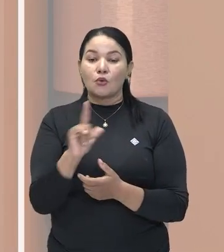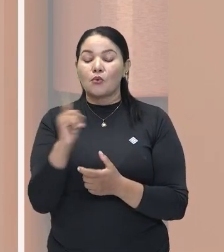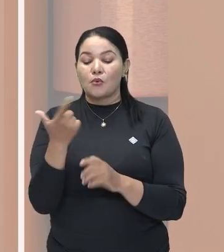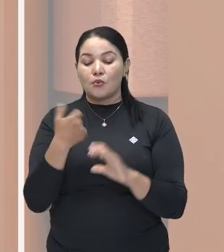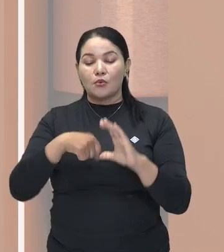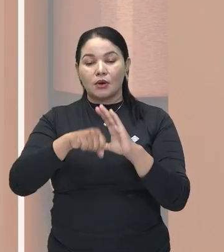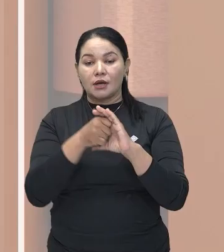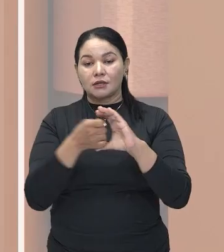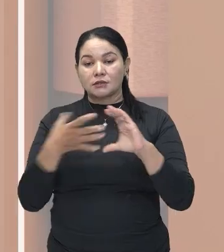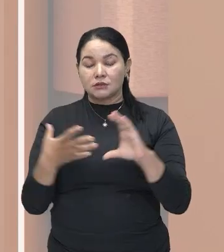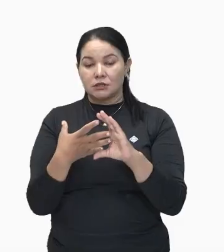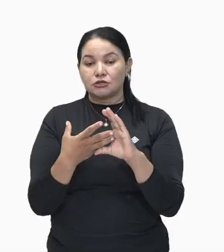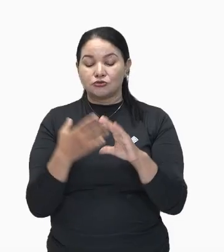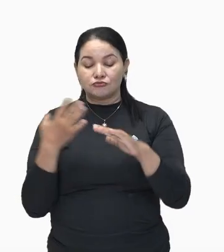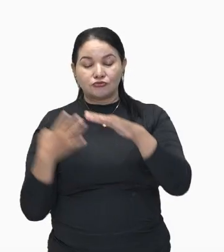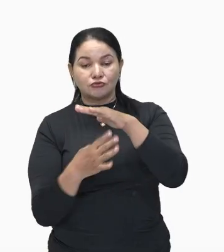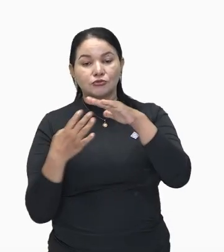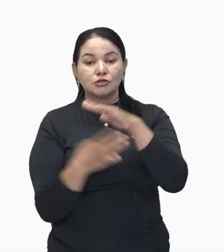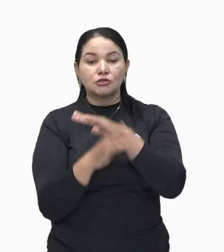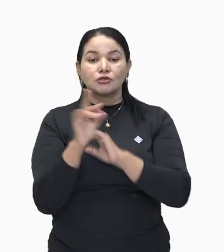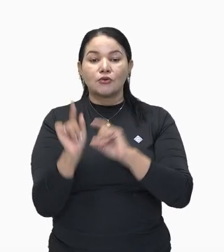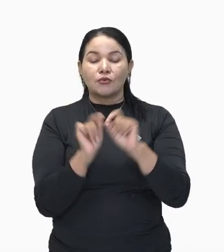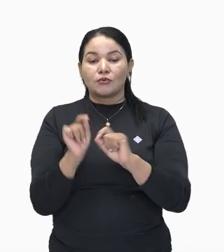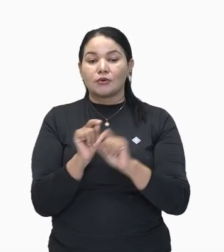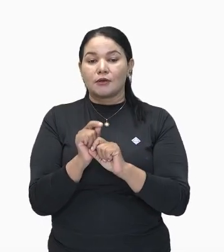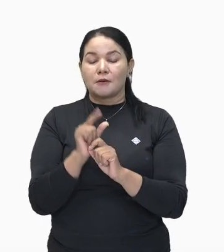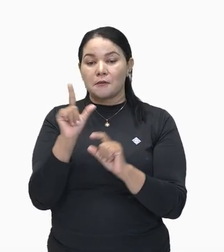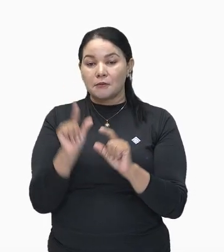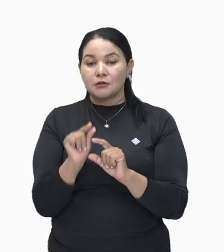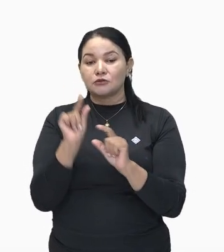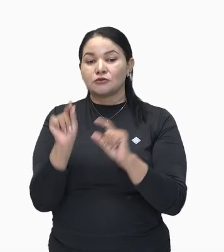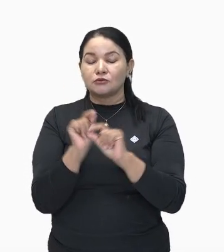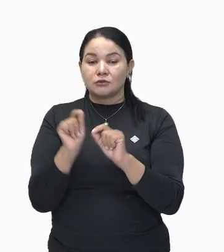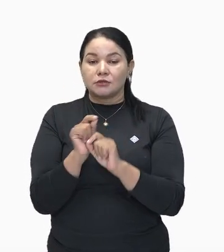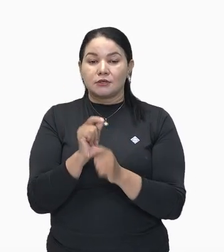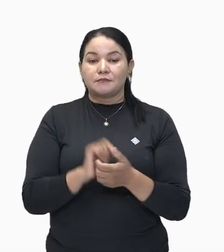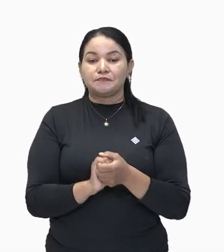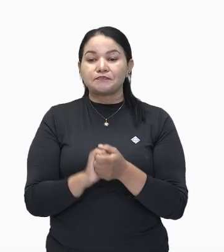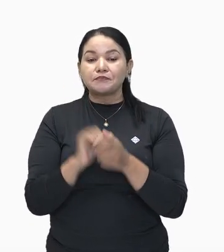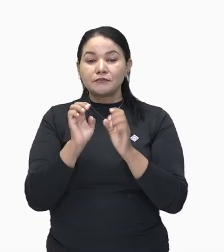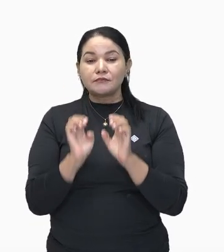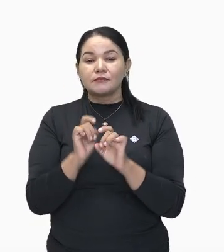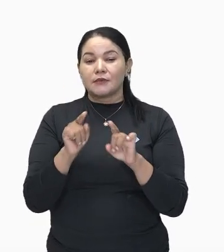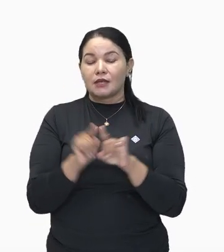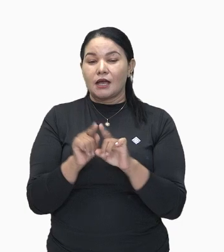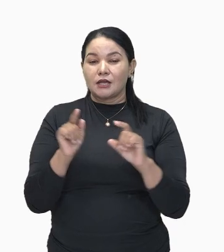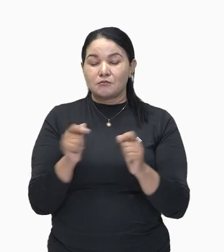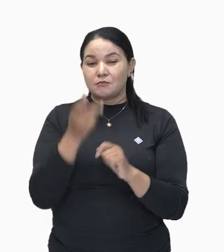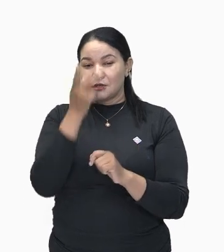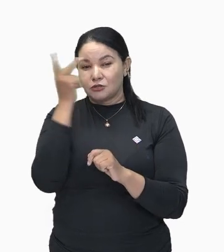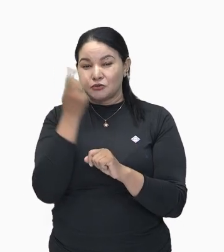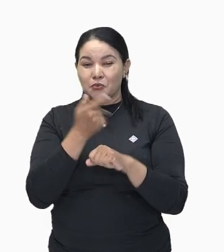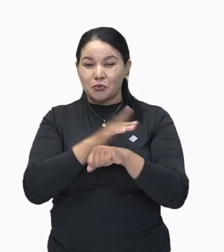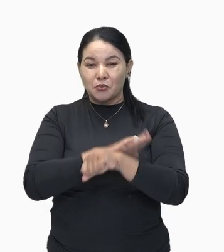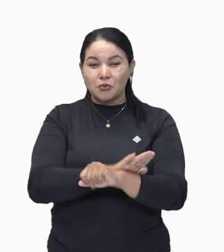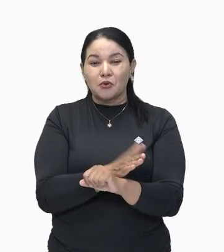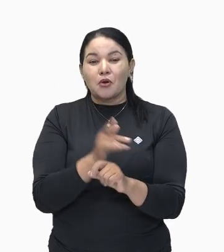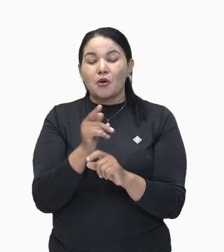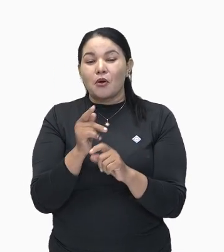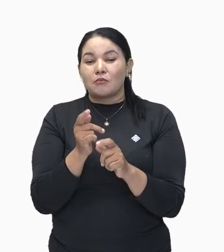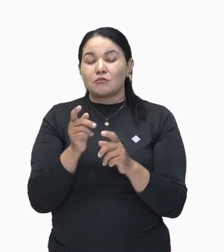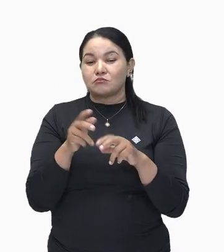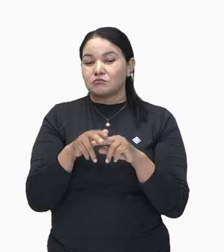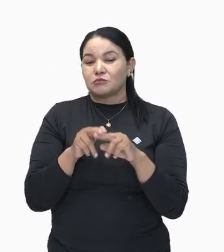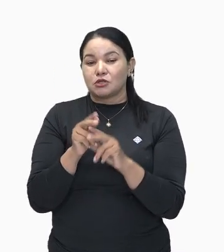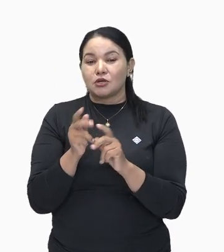dessa imigração? As minorias, gente, étnicas vão ser discriminadas em termos da parte econômica e